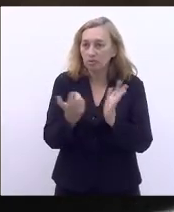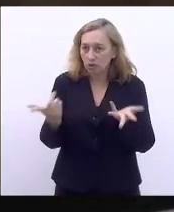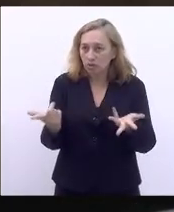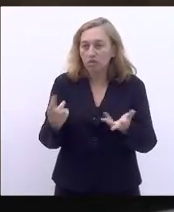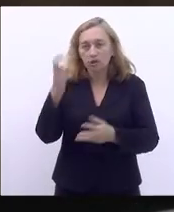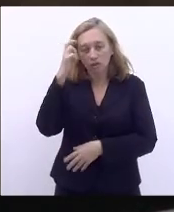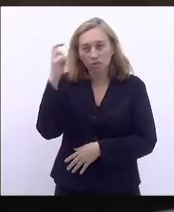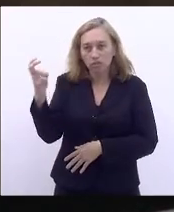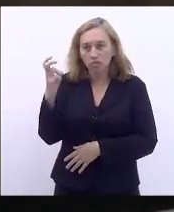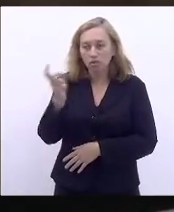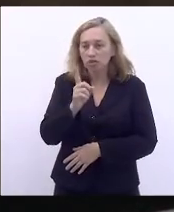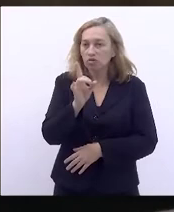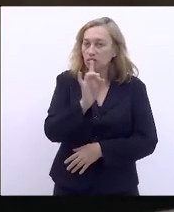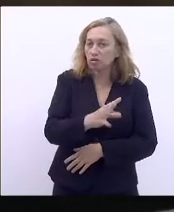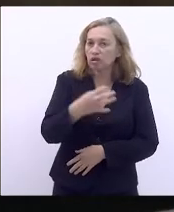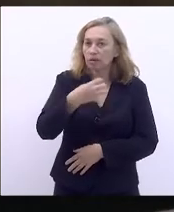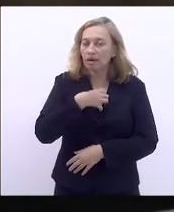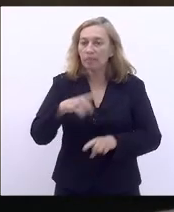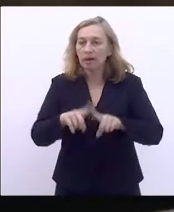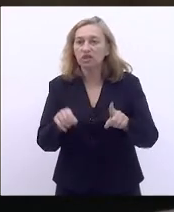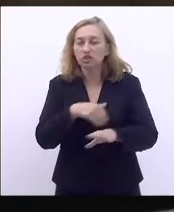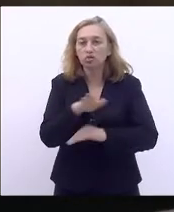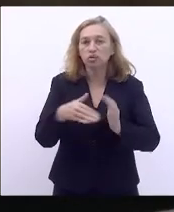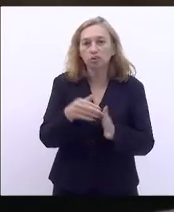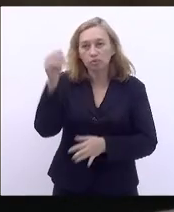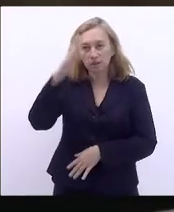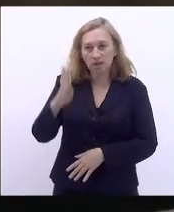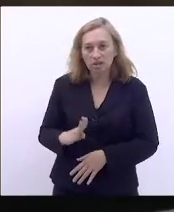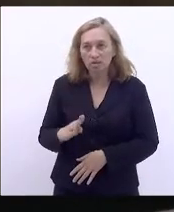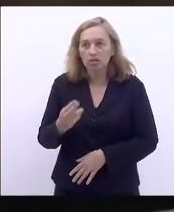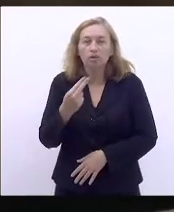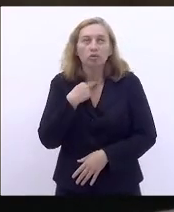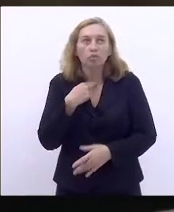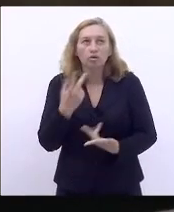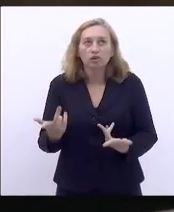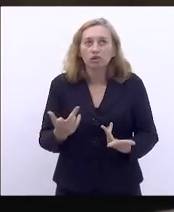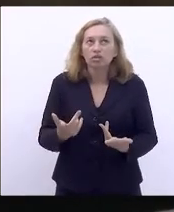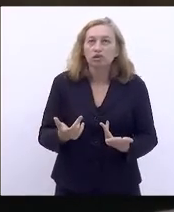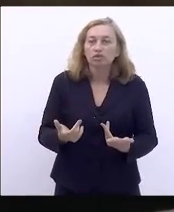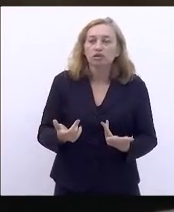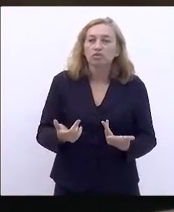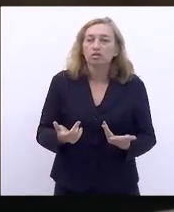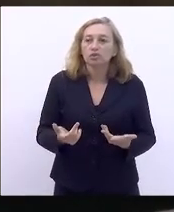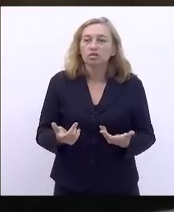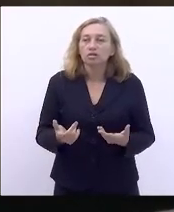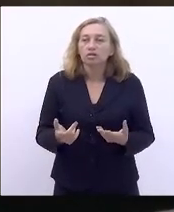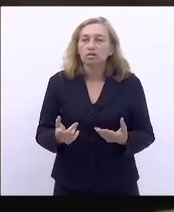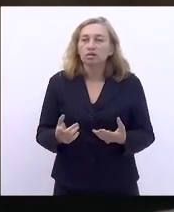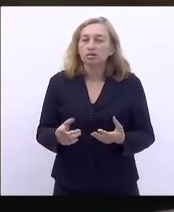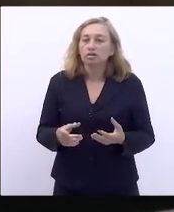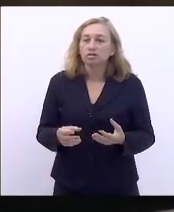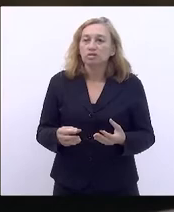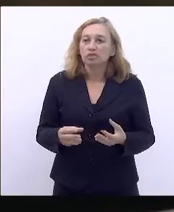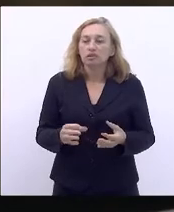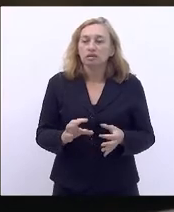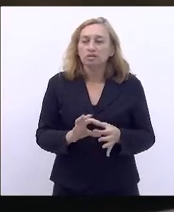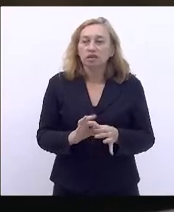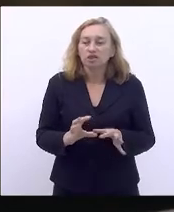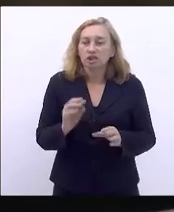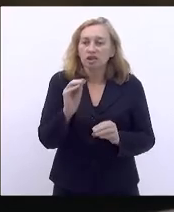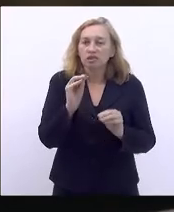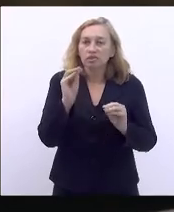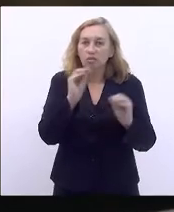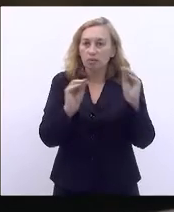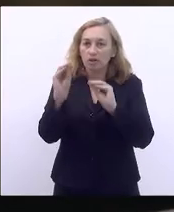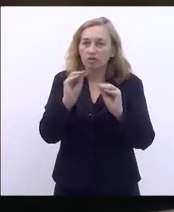da cultura não só da Bahia, mas de todo o Brasil. E eu não posso fazer esse voto aqui, André, sem mandar um beijo para Cláudia